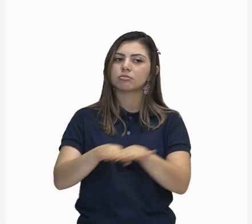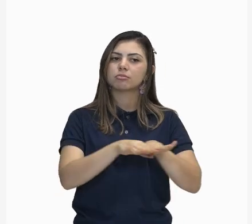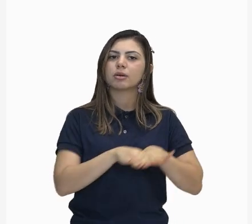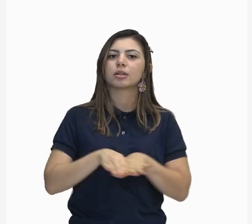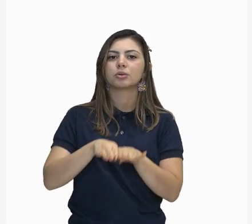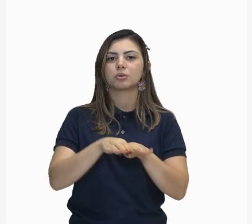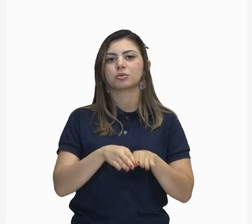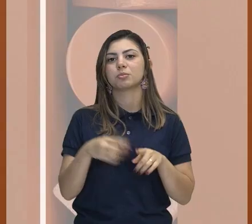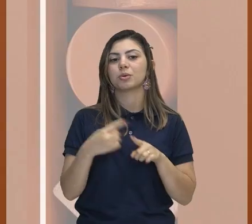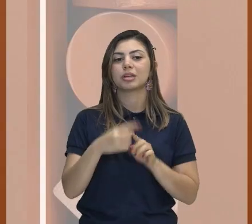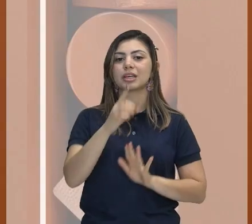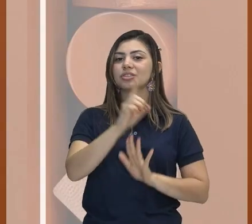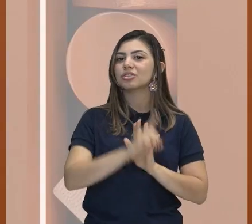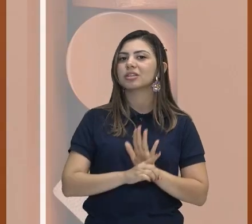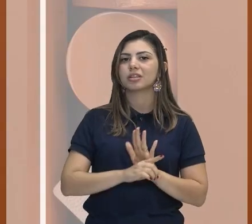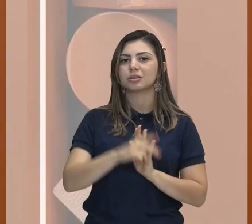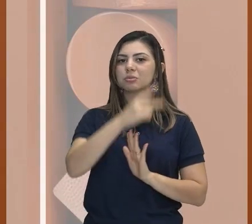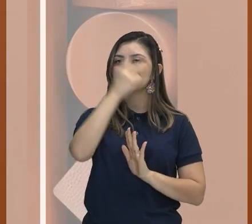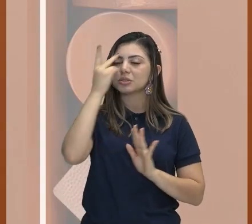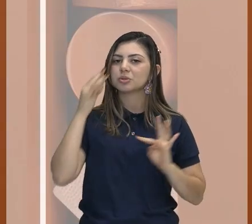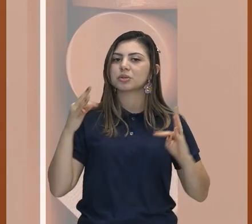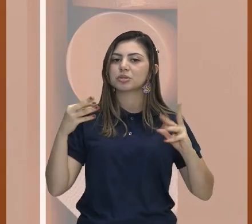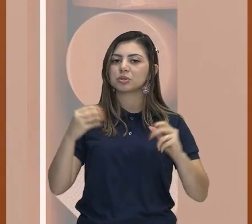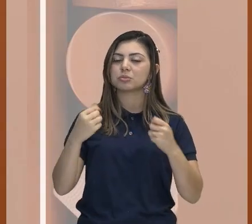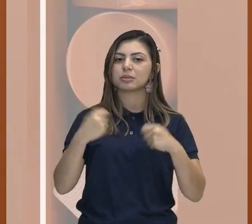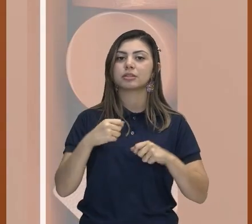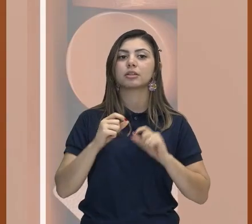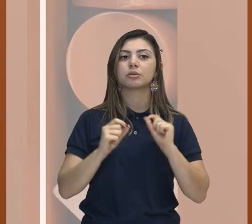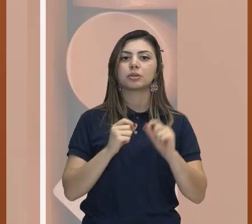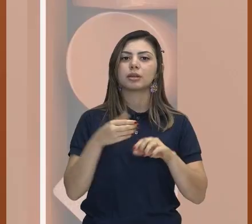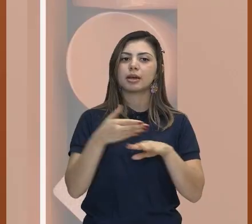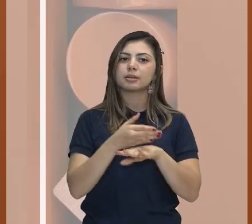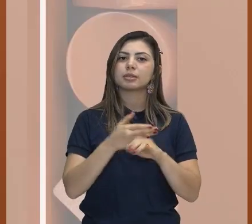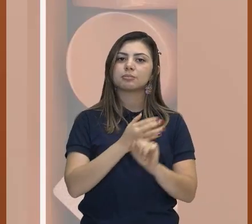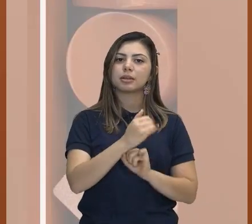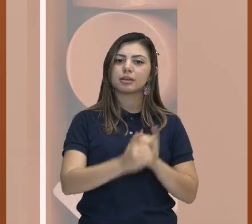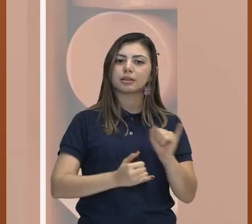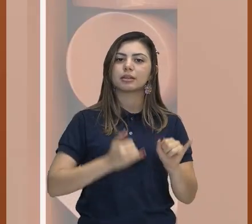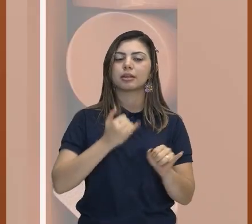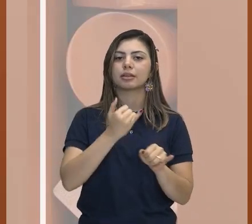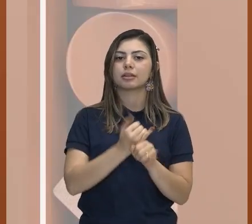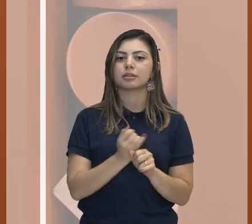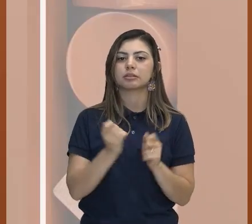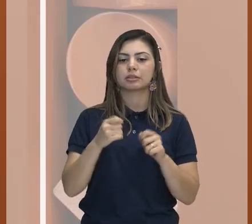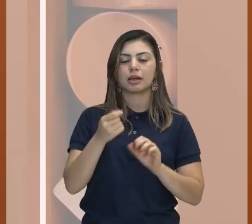que todos tenham acesso realmente à internet e que possam fazer parte do